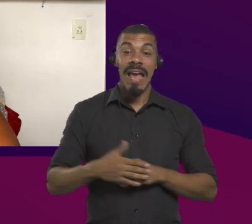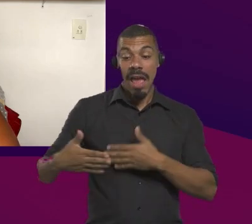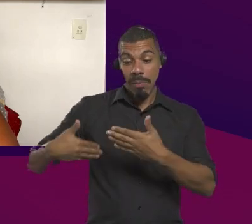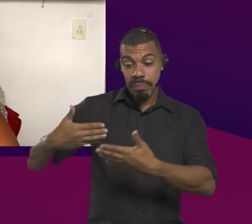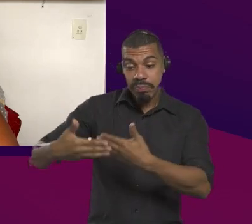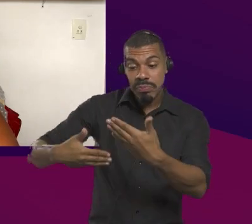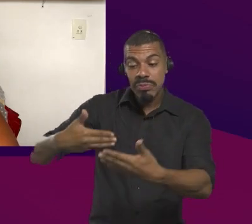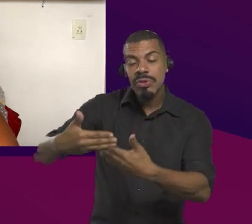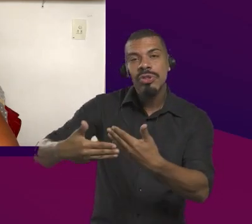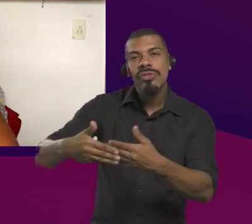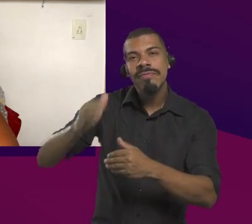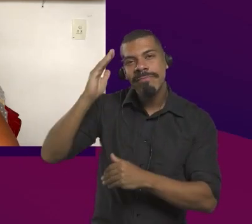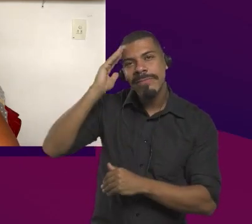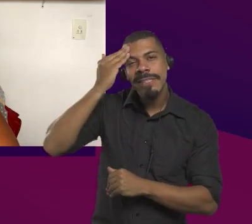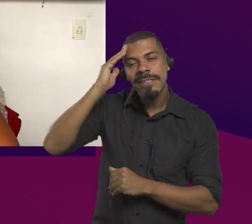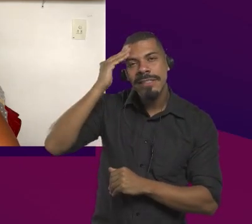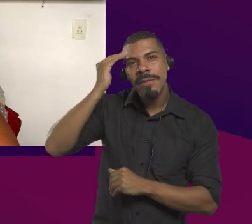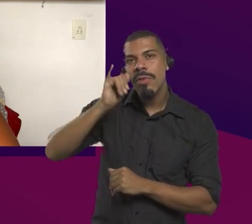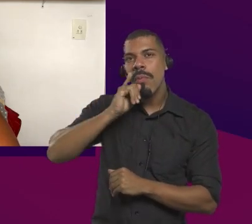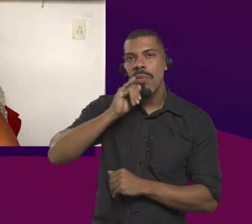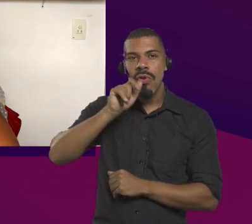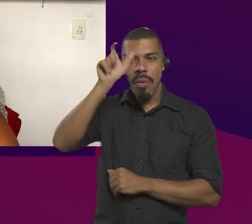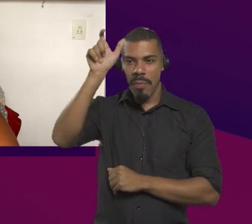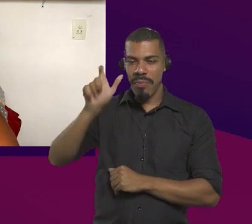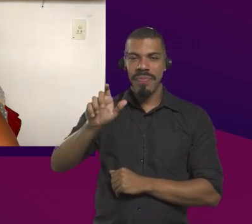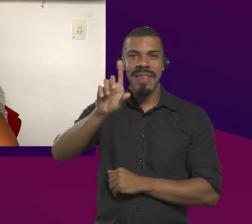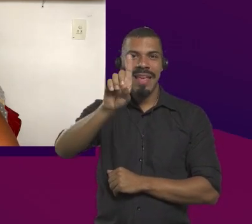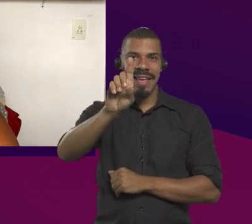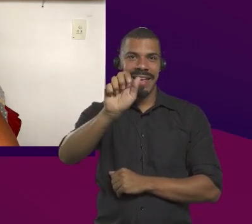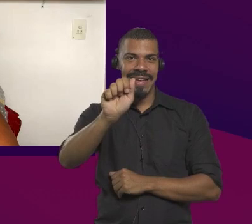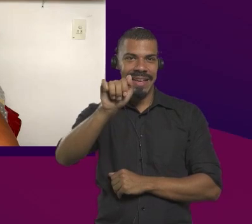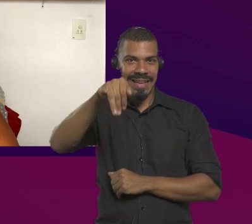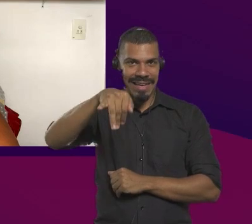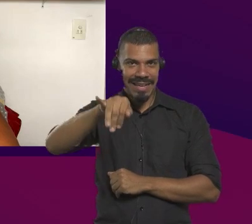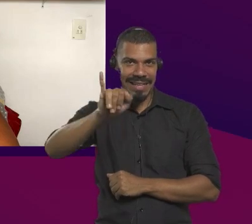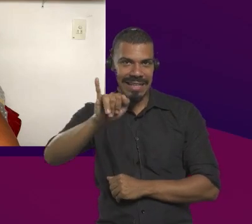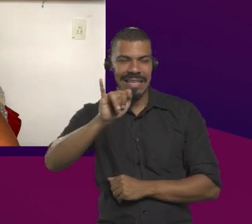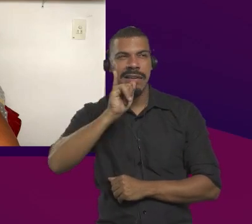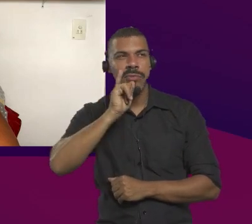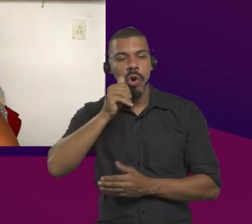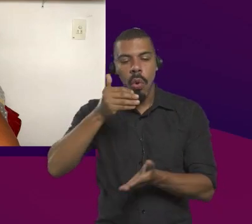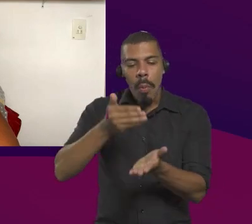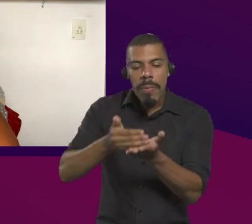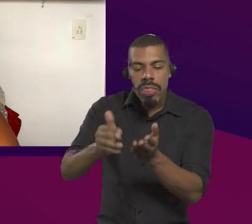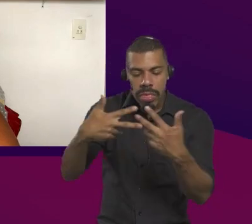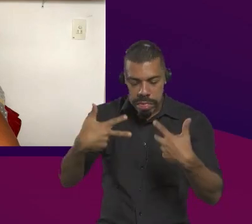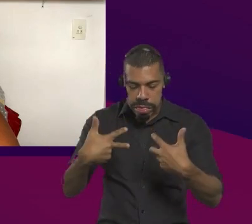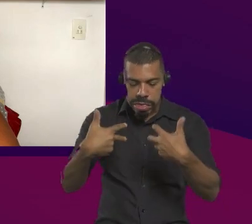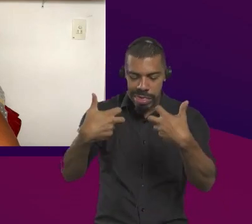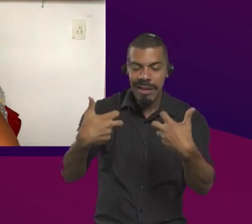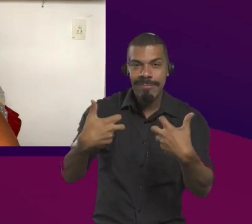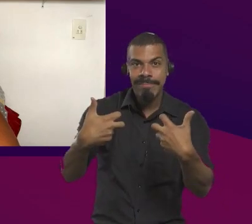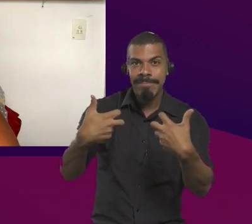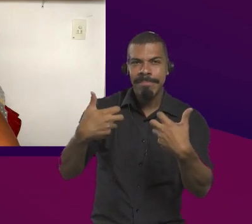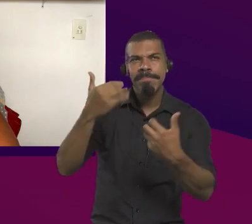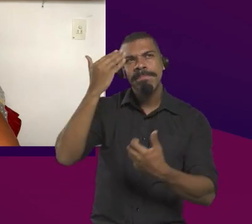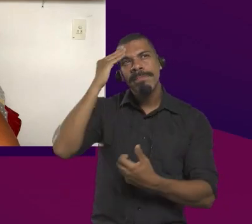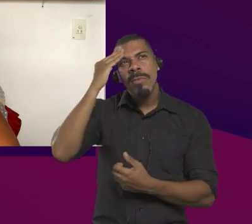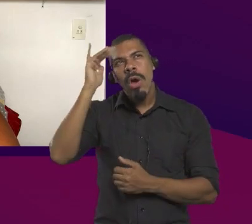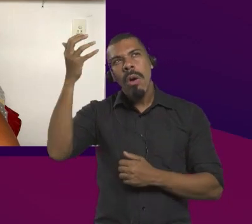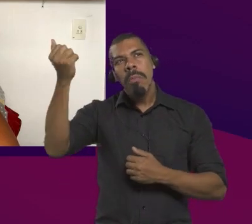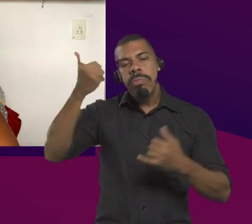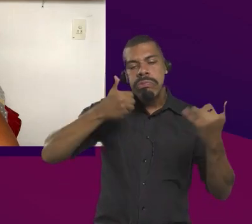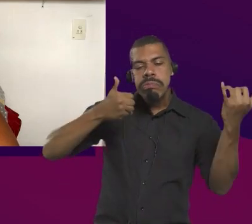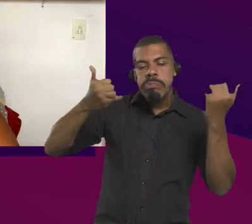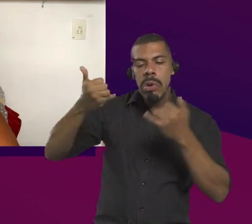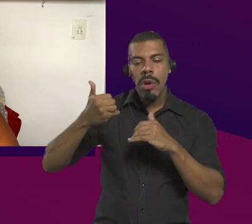jornada esse do entendimento, sabe? A história da Dani, quando ela começa a falar como que ela começou a se entender, é isso, a gente ouve coisas